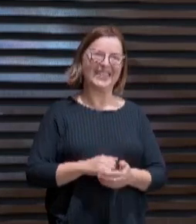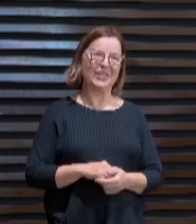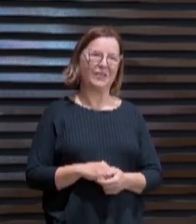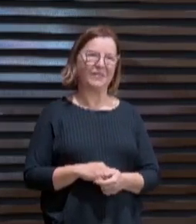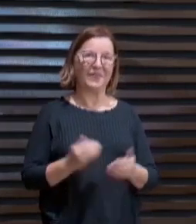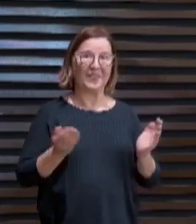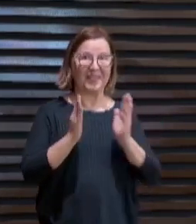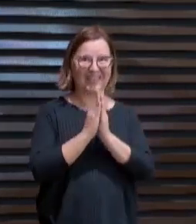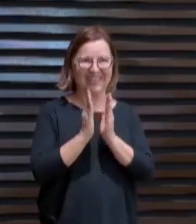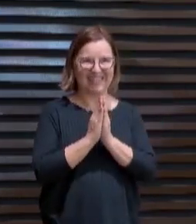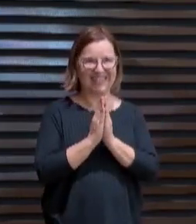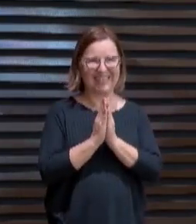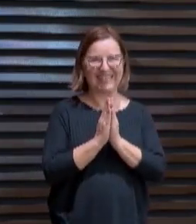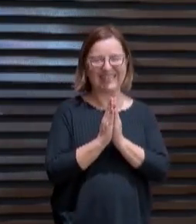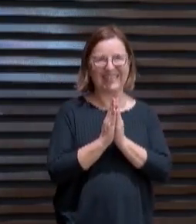Vamos orar então.